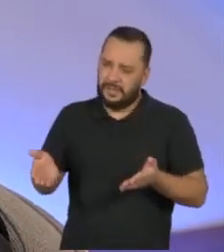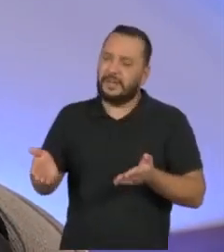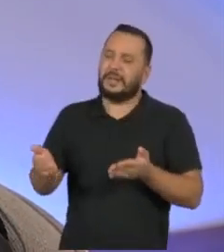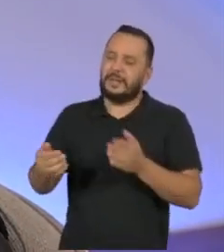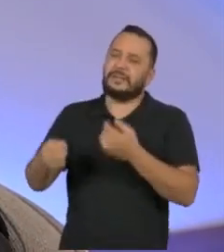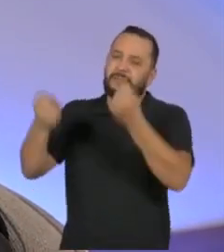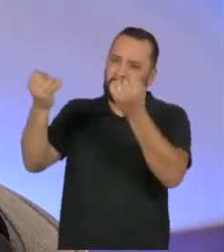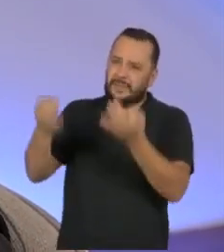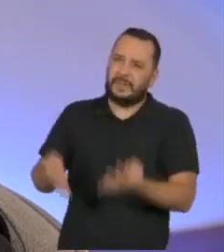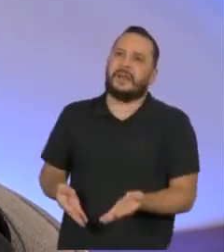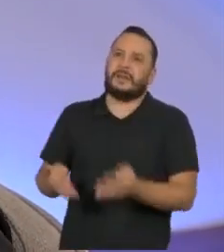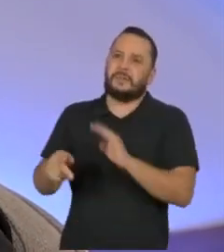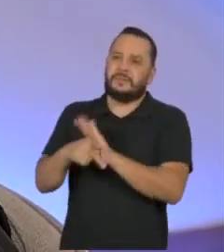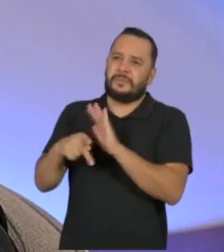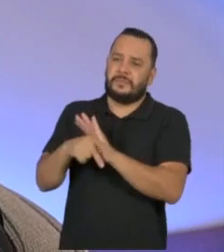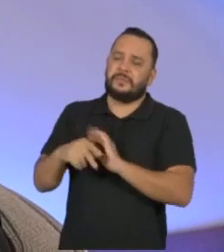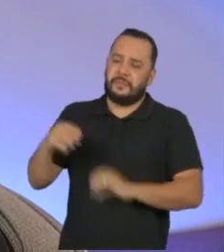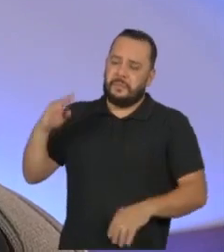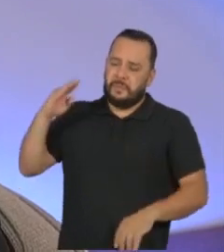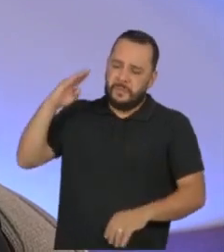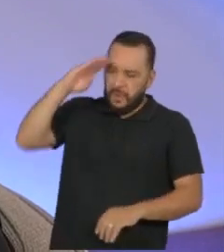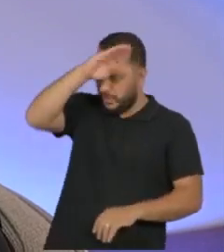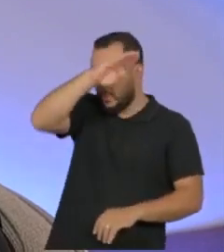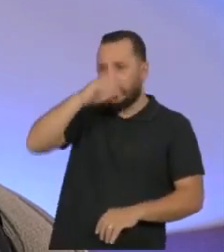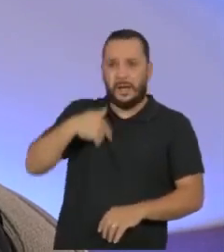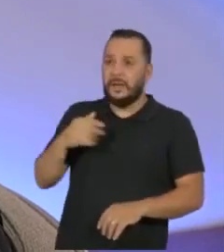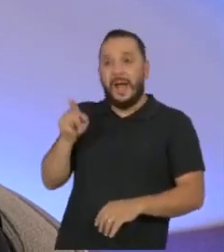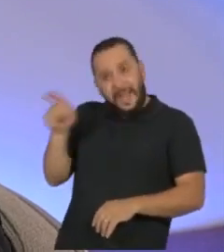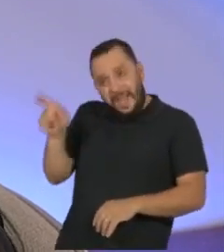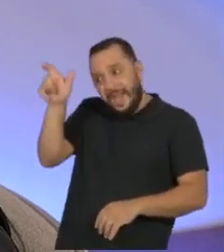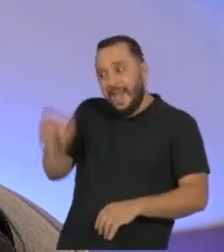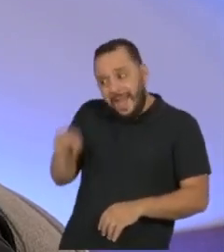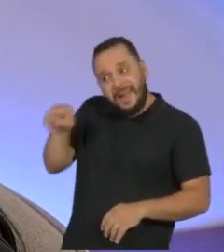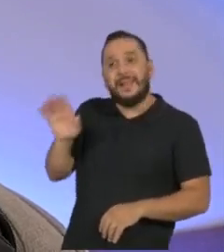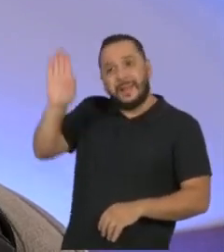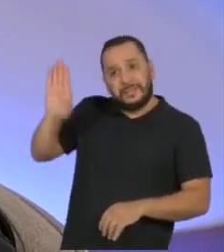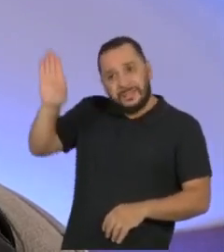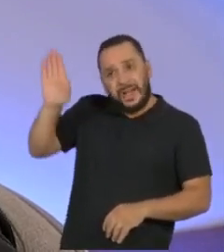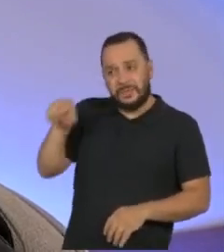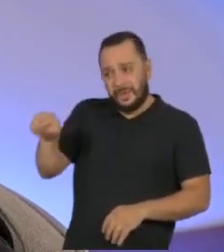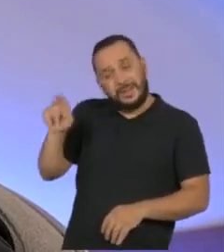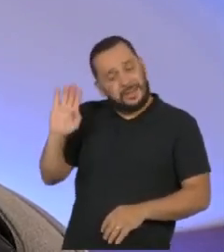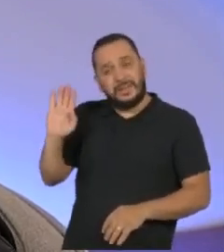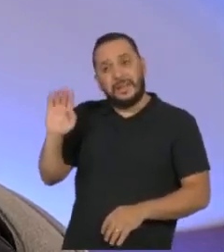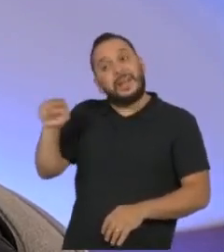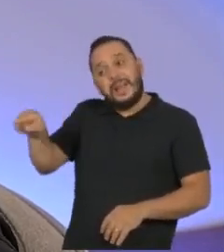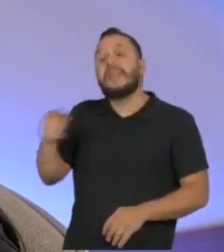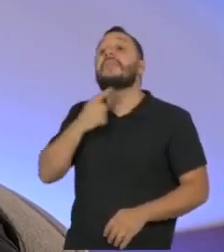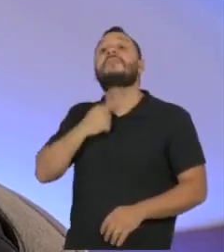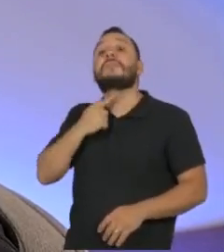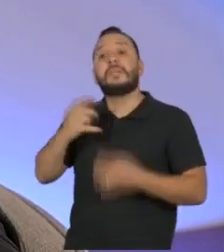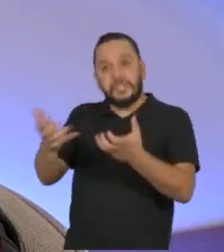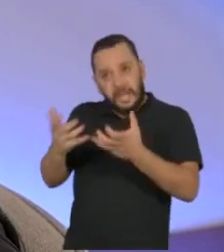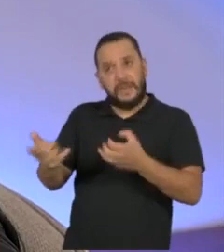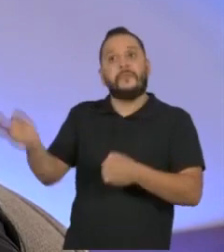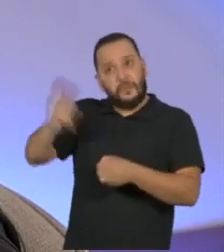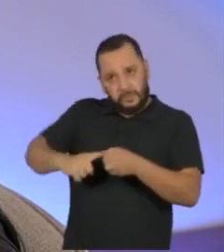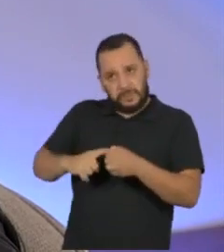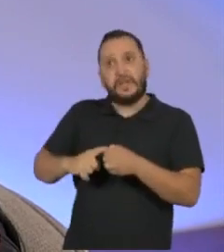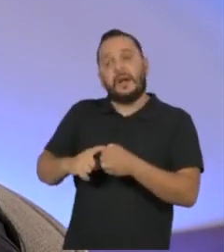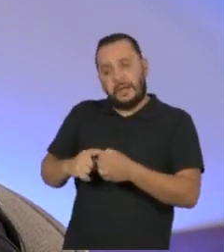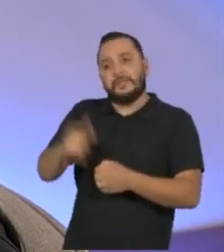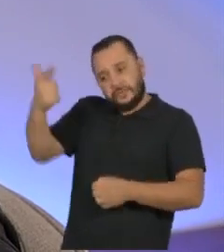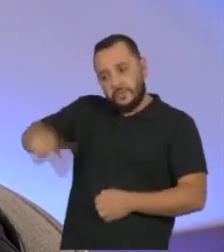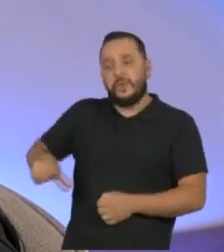presidente da República, Jair Bolsonaro, deve ser ele mesmo, né? Se ele não mudar de ideia, mas ele manifestou o desejo de, aparentemente,